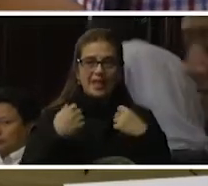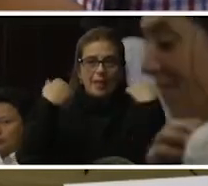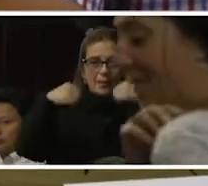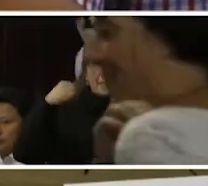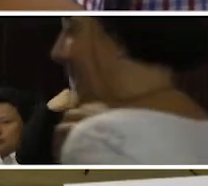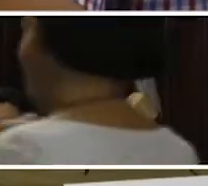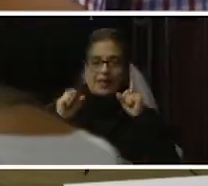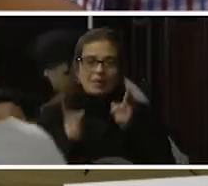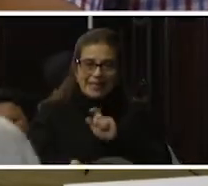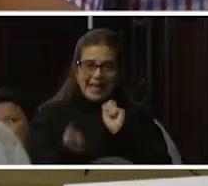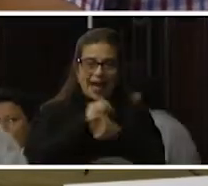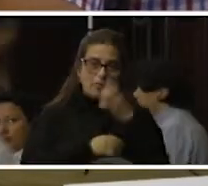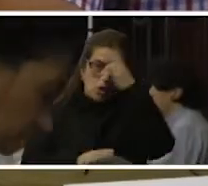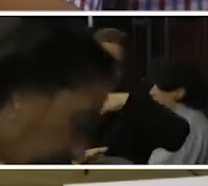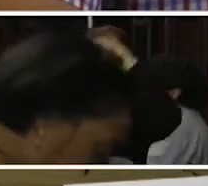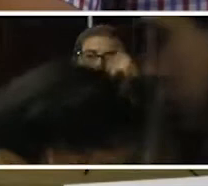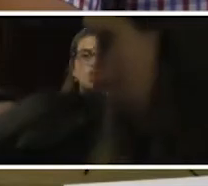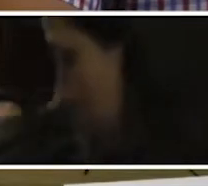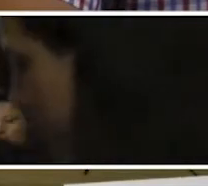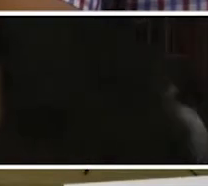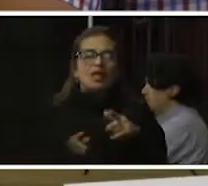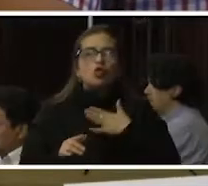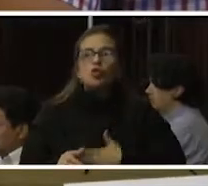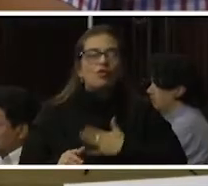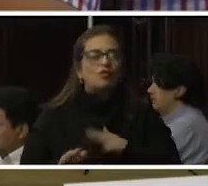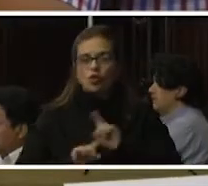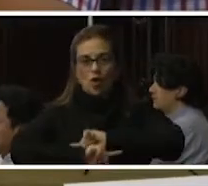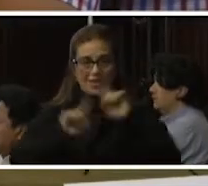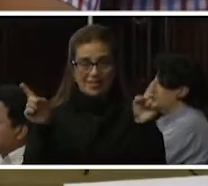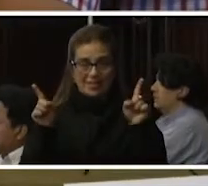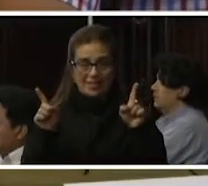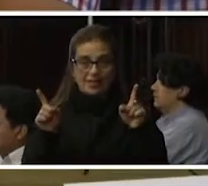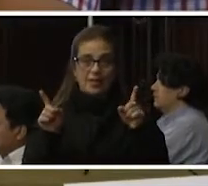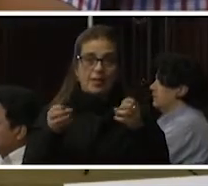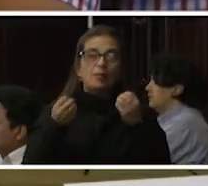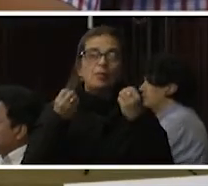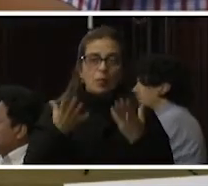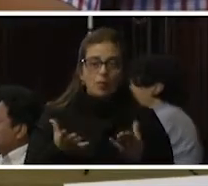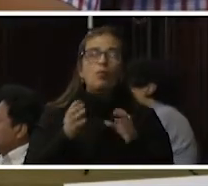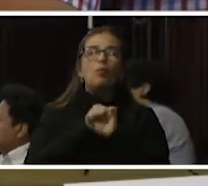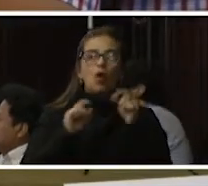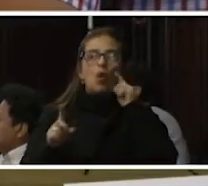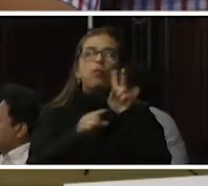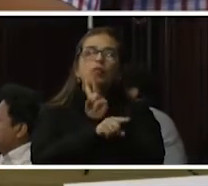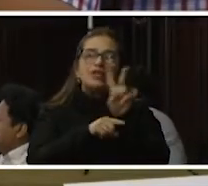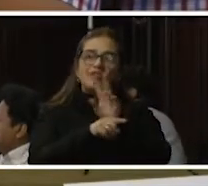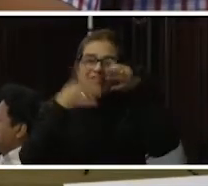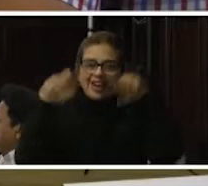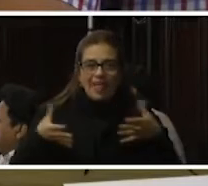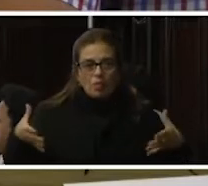essa mudança de concepção não foi suficiente para garantir a proteção efetiva desses